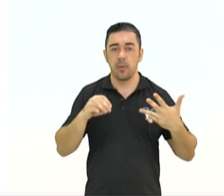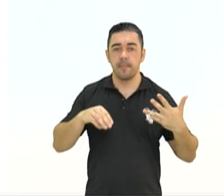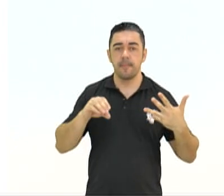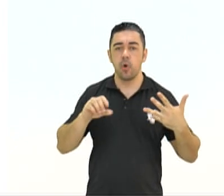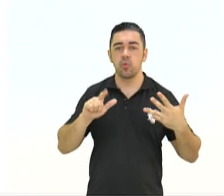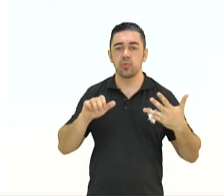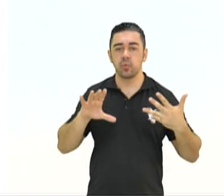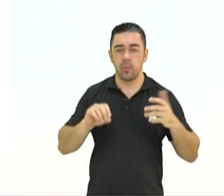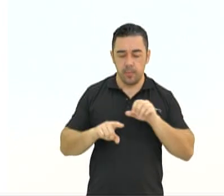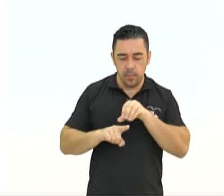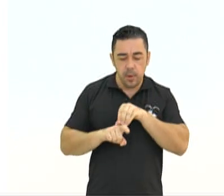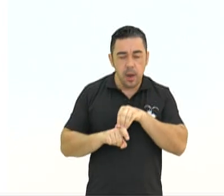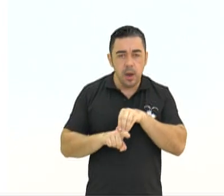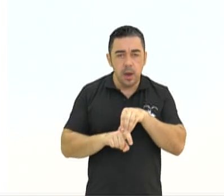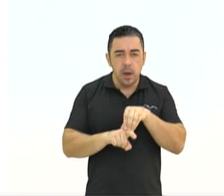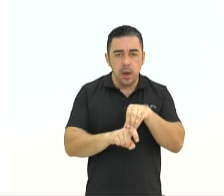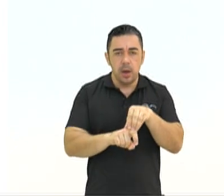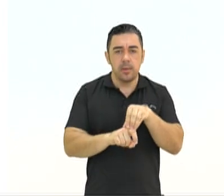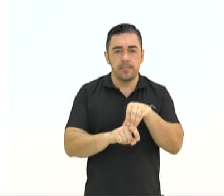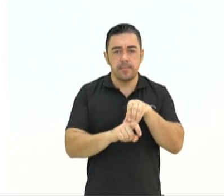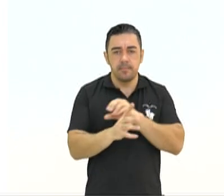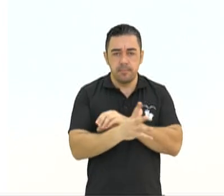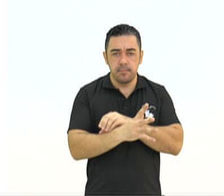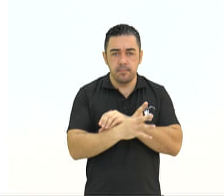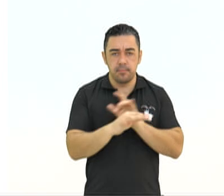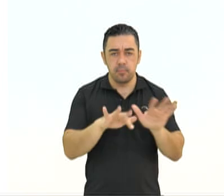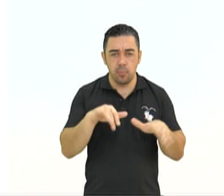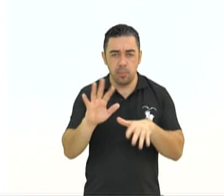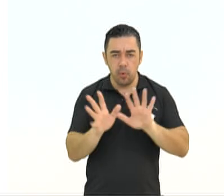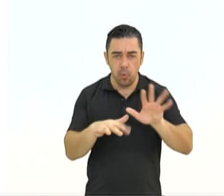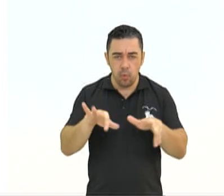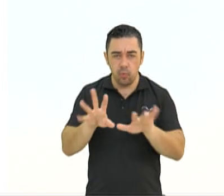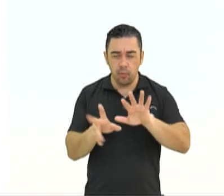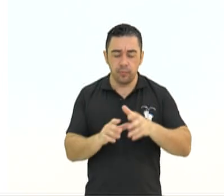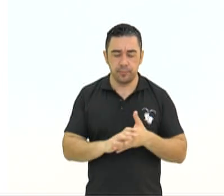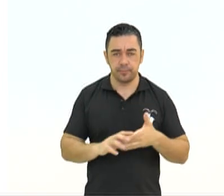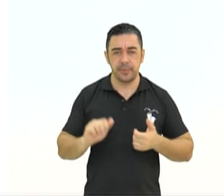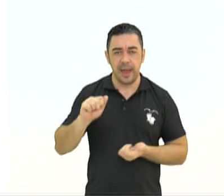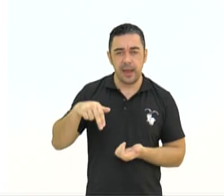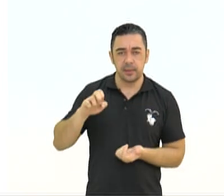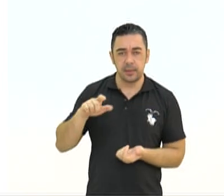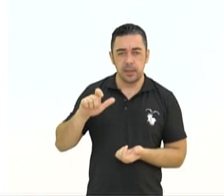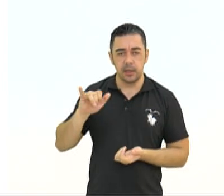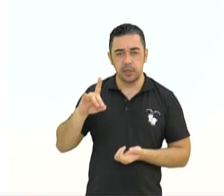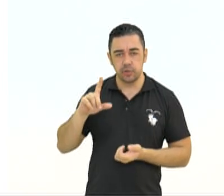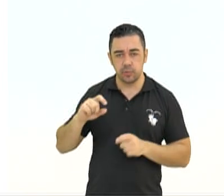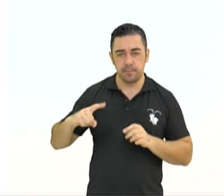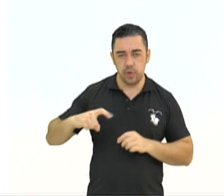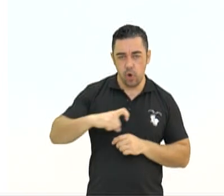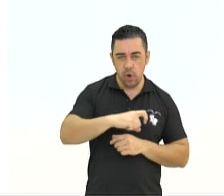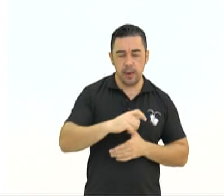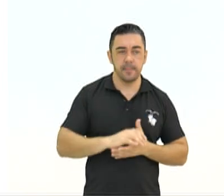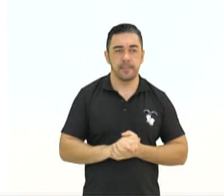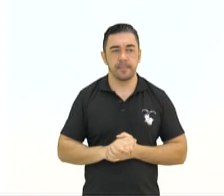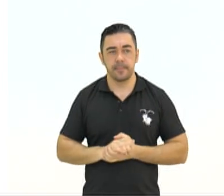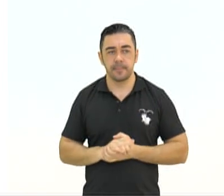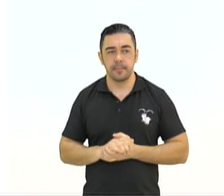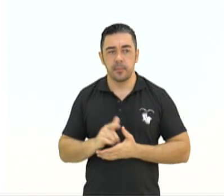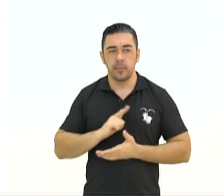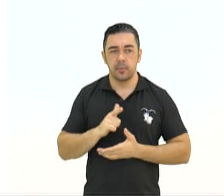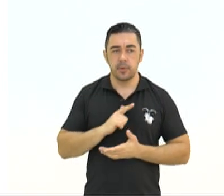moluscos, a lesma, né? O polvo também, por exemplo. Os anelídeos, que é o grupo das minhocas. Aqui a gente tem aqui